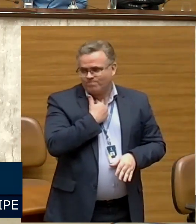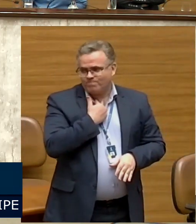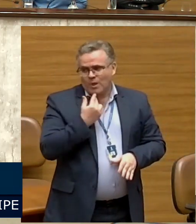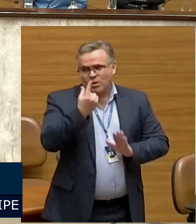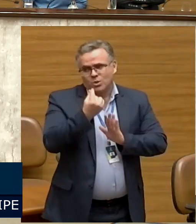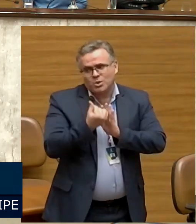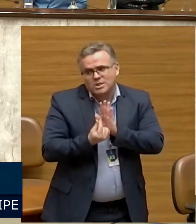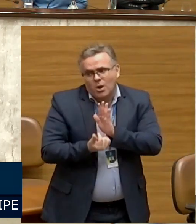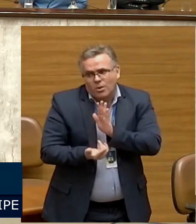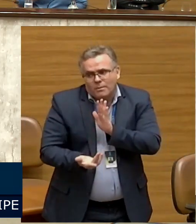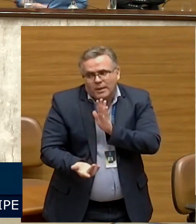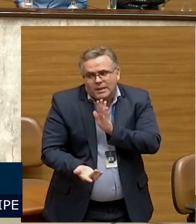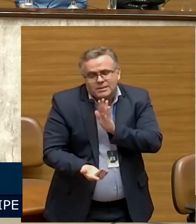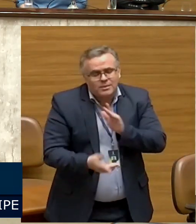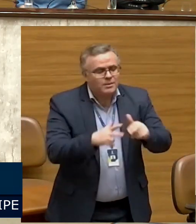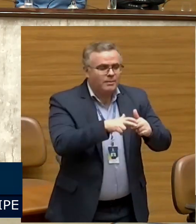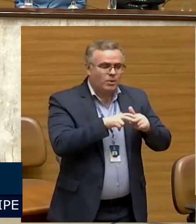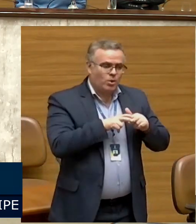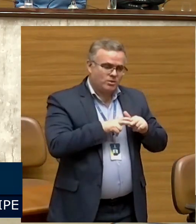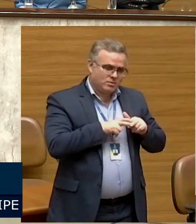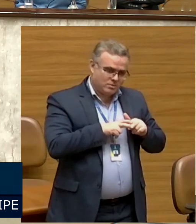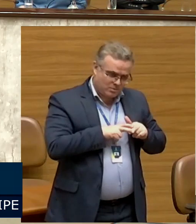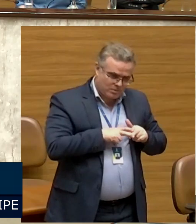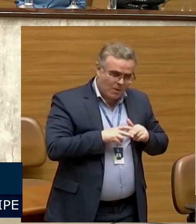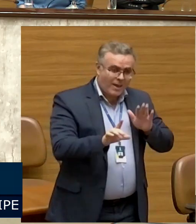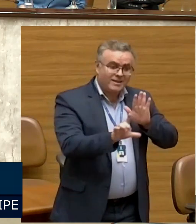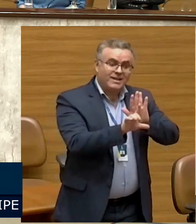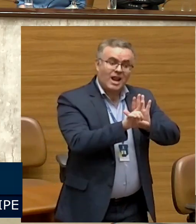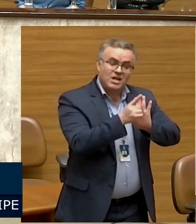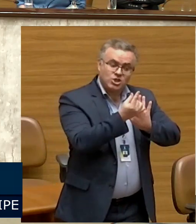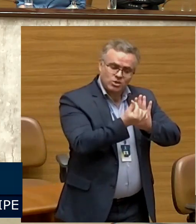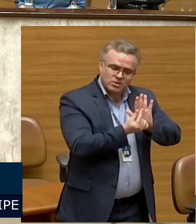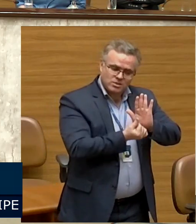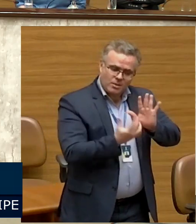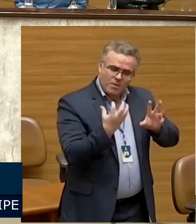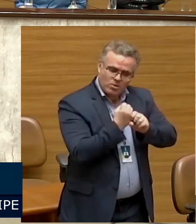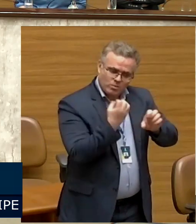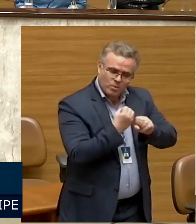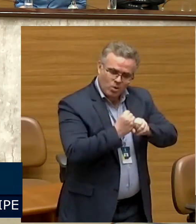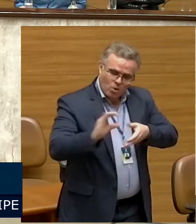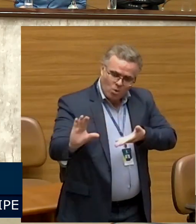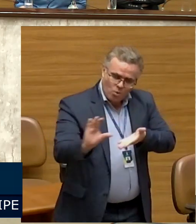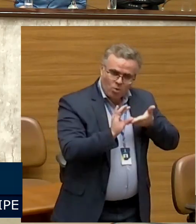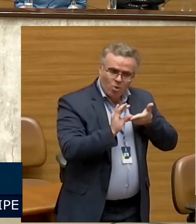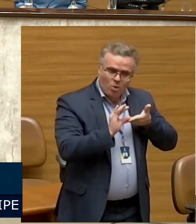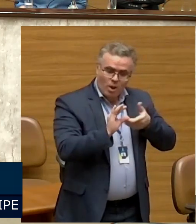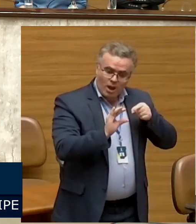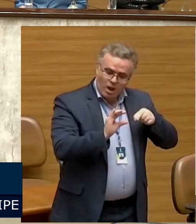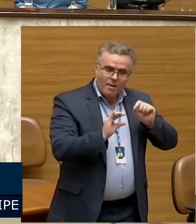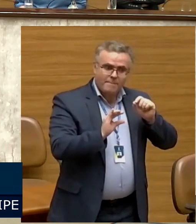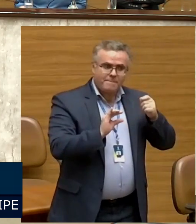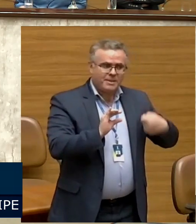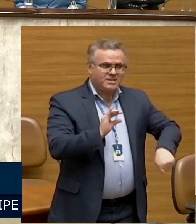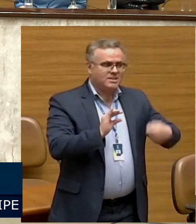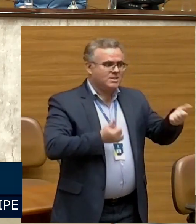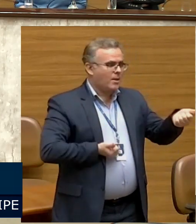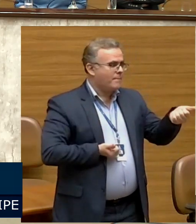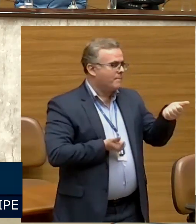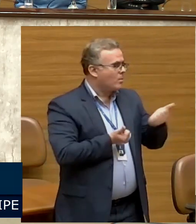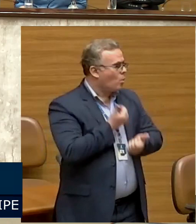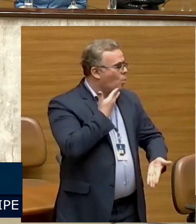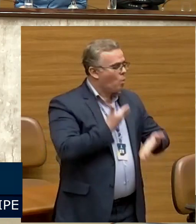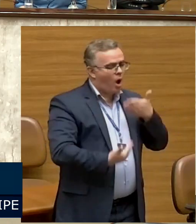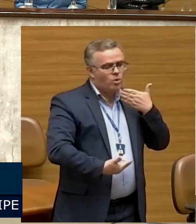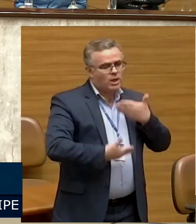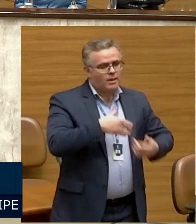orçamento. Então, são nas leis orçamentárias, precisa de aqué. Tudo depende de aqué. Para qualquer política,